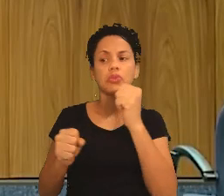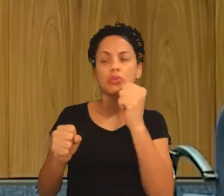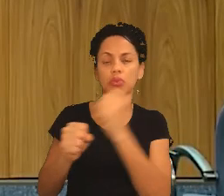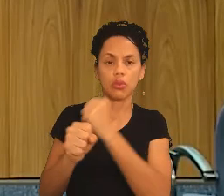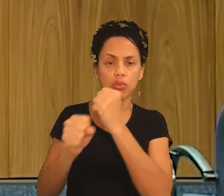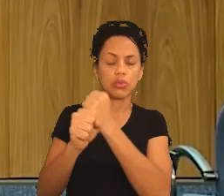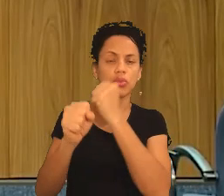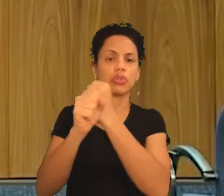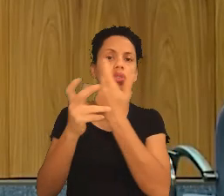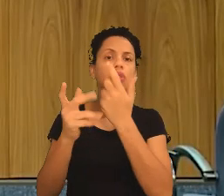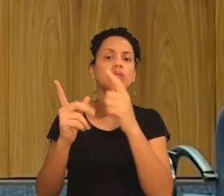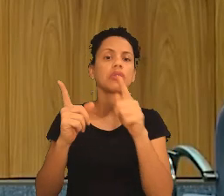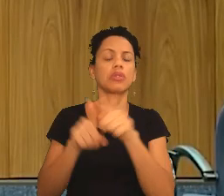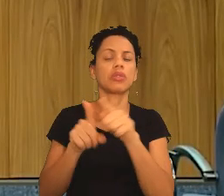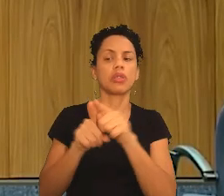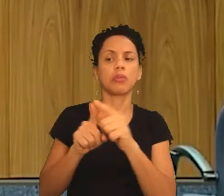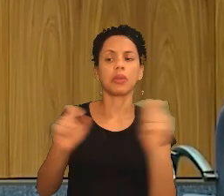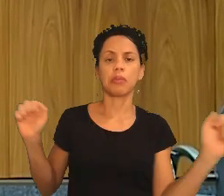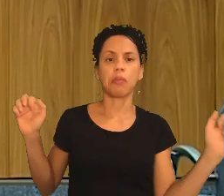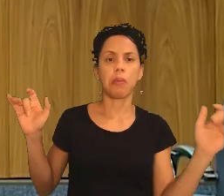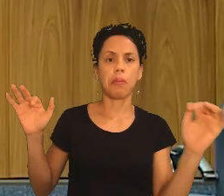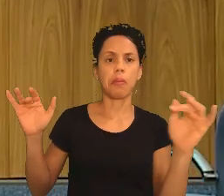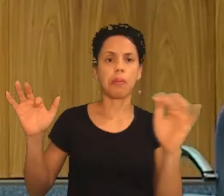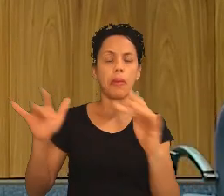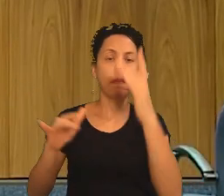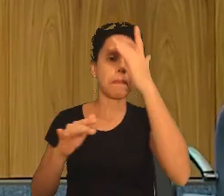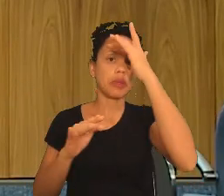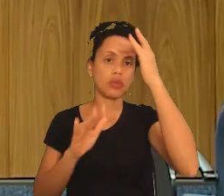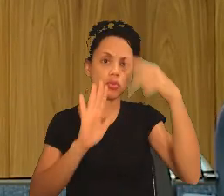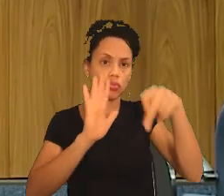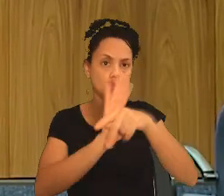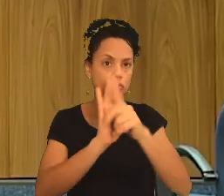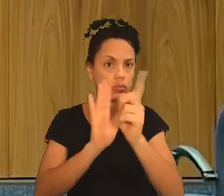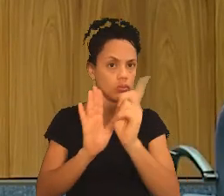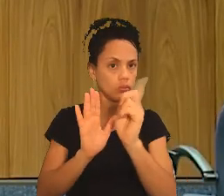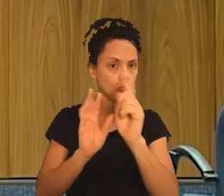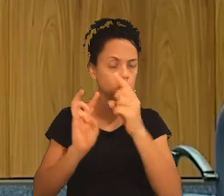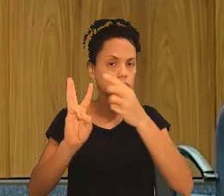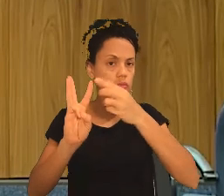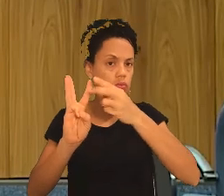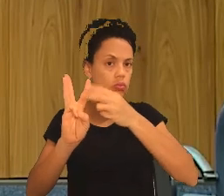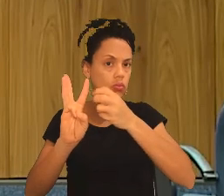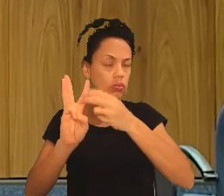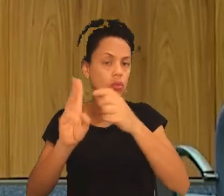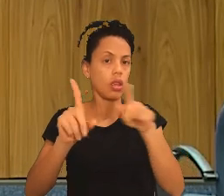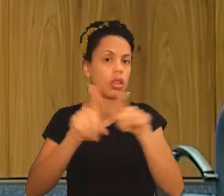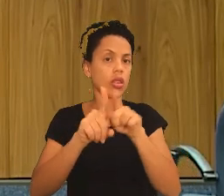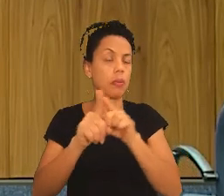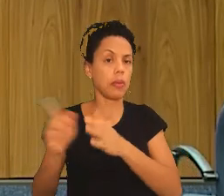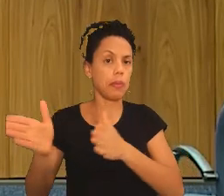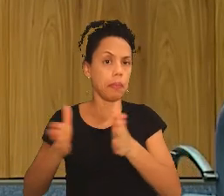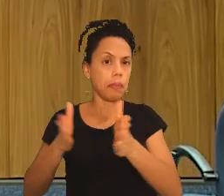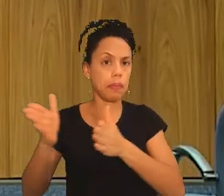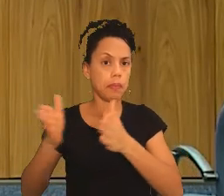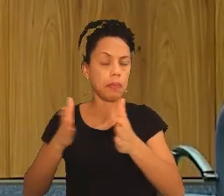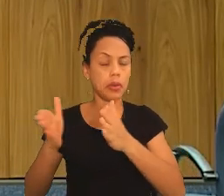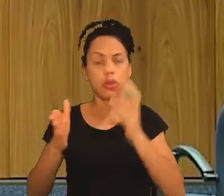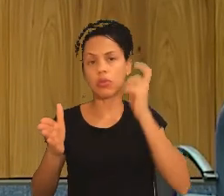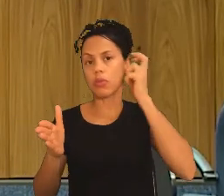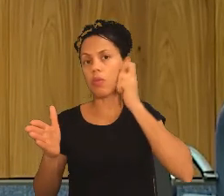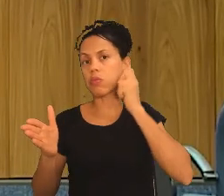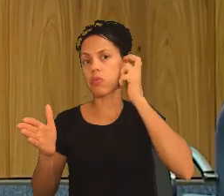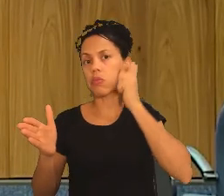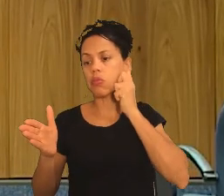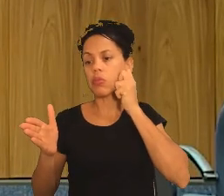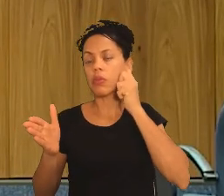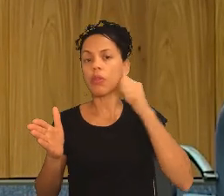contato de muita guerra, o povo foi diminuindo ao longo do tempo. E com o passar dos anos, com a instalação dos